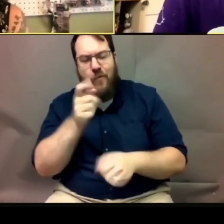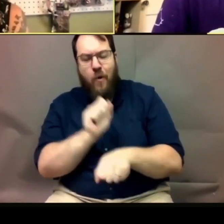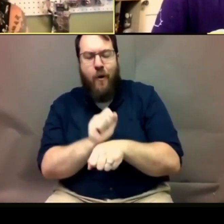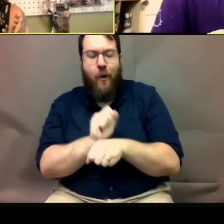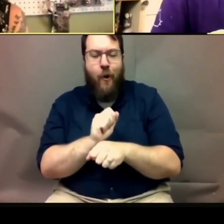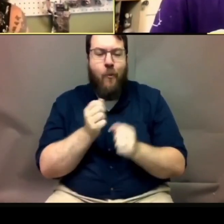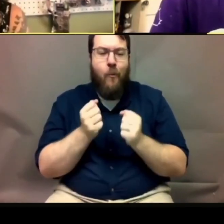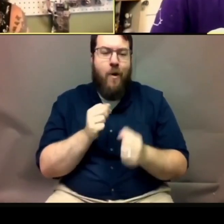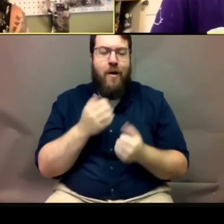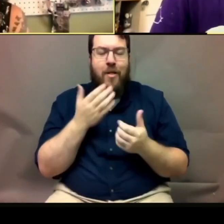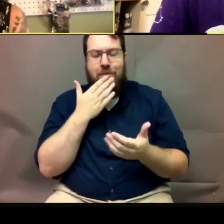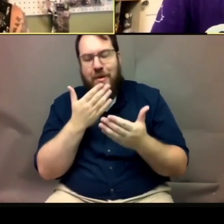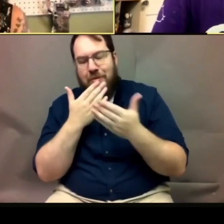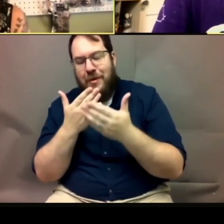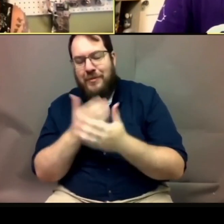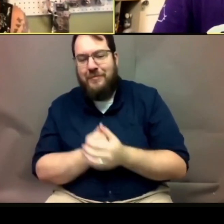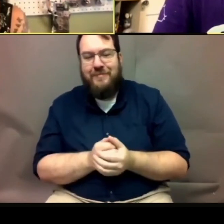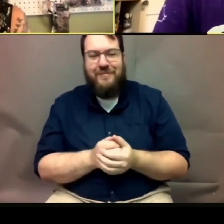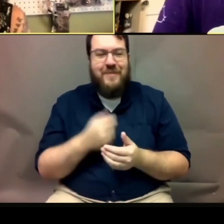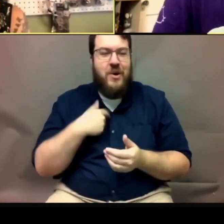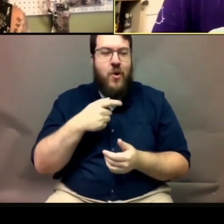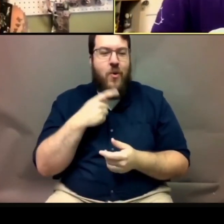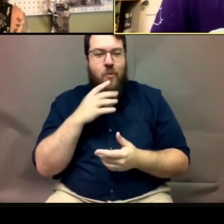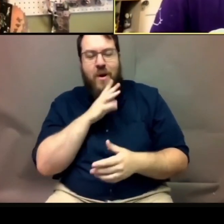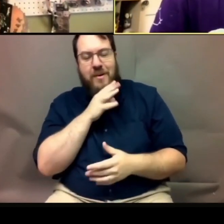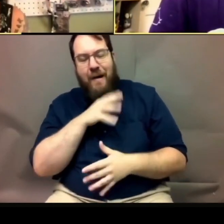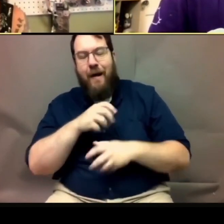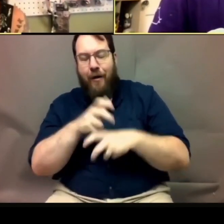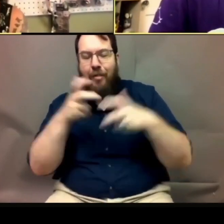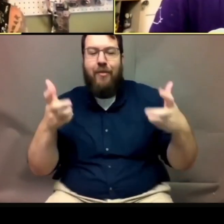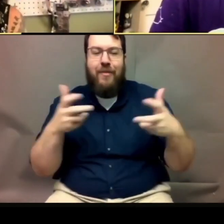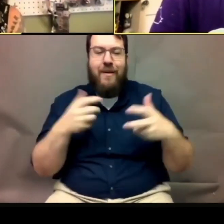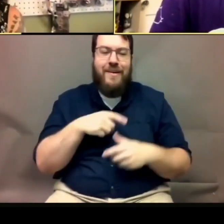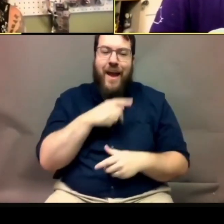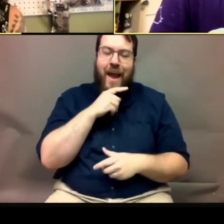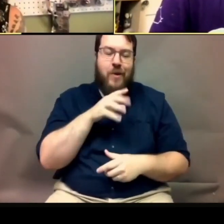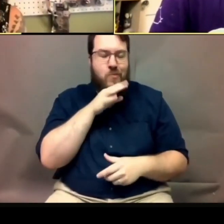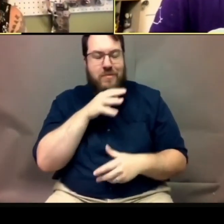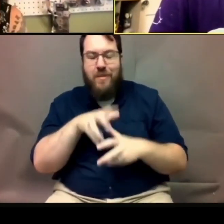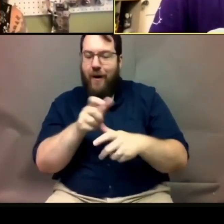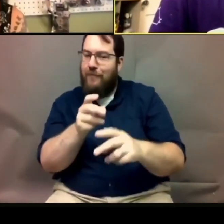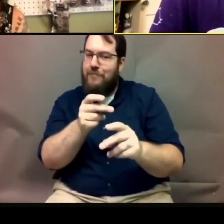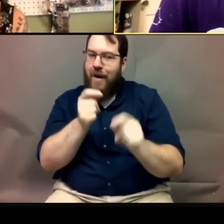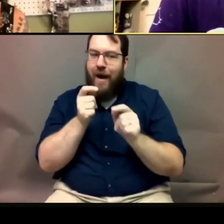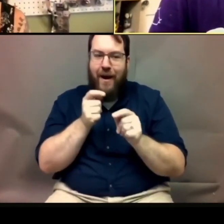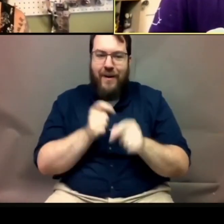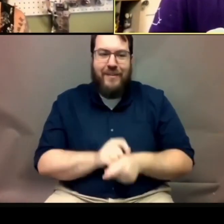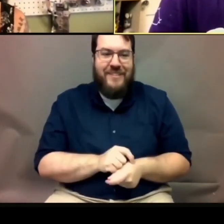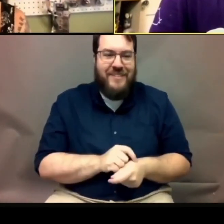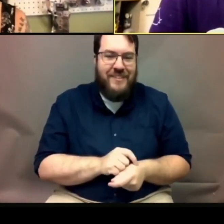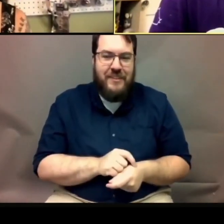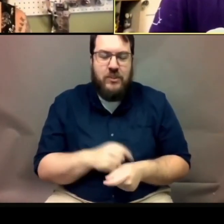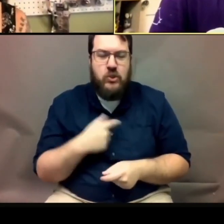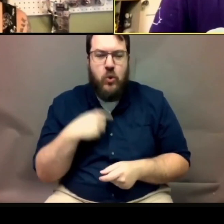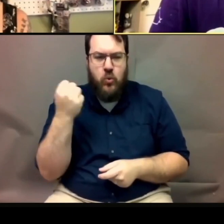Obrigada aos intérpretes, pelo trabalho de vocês. A gente está falando para caramba e a gente fala rápido, a gente sabe.